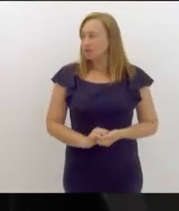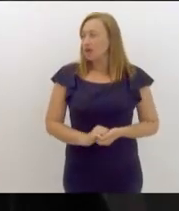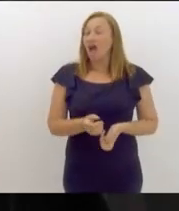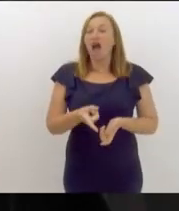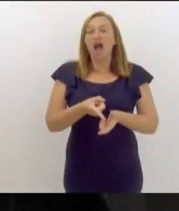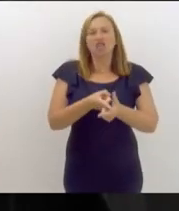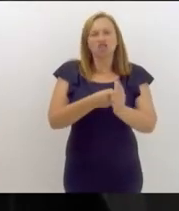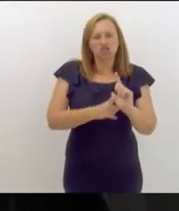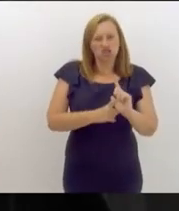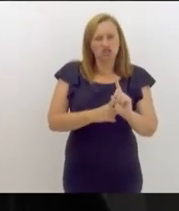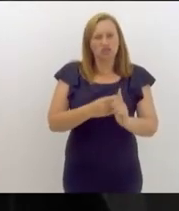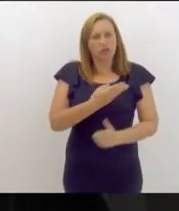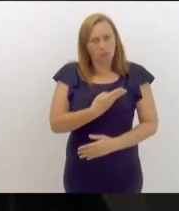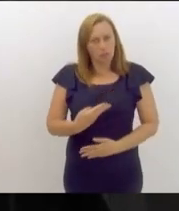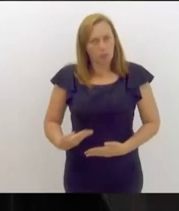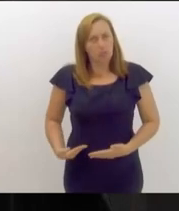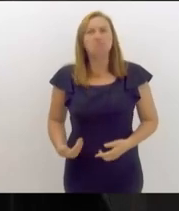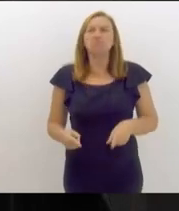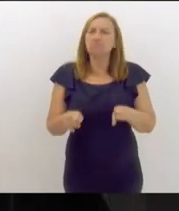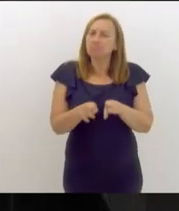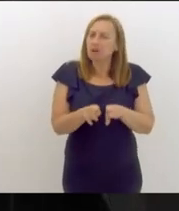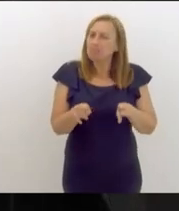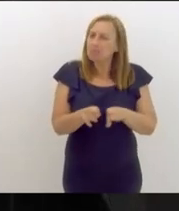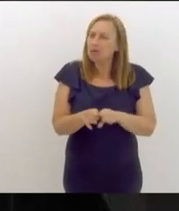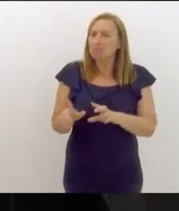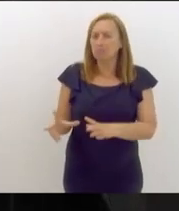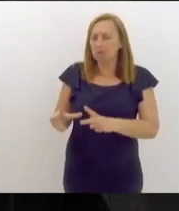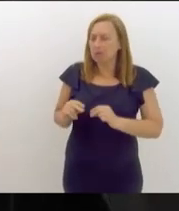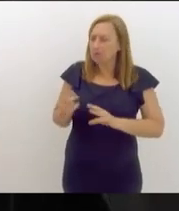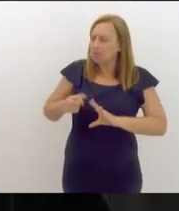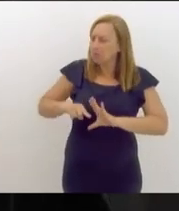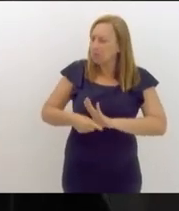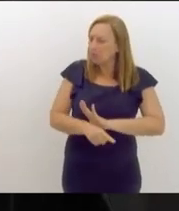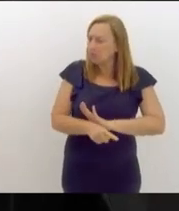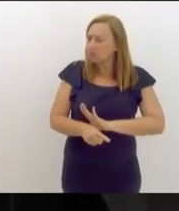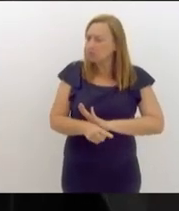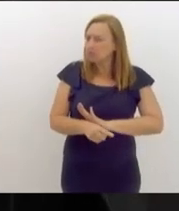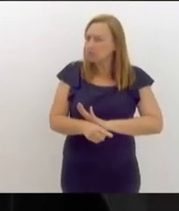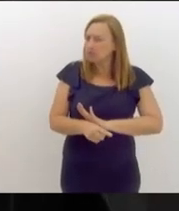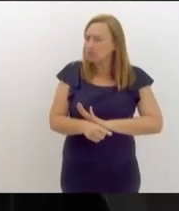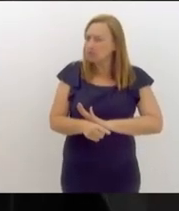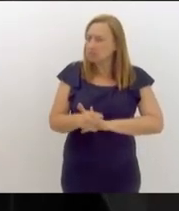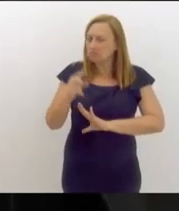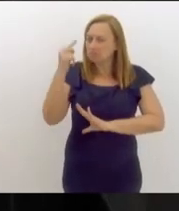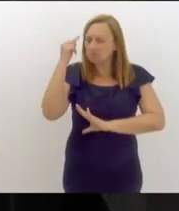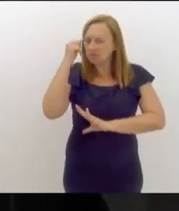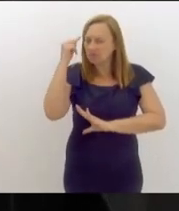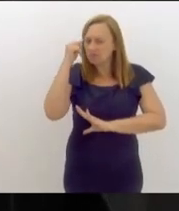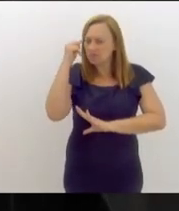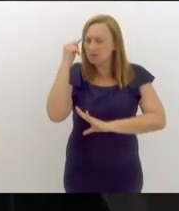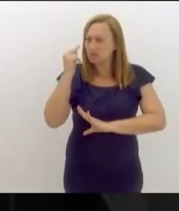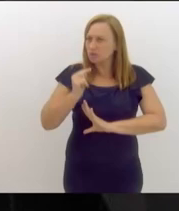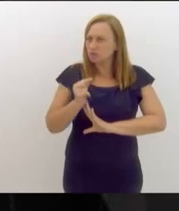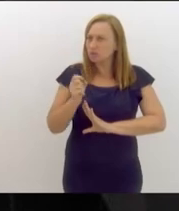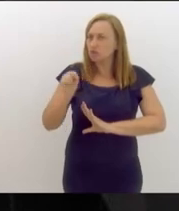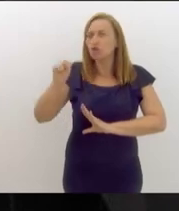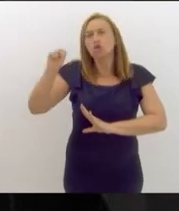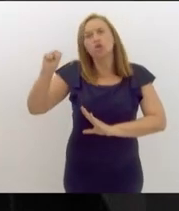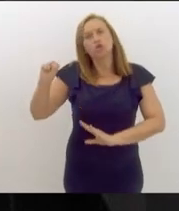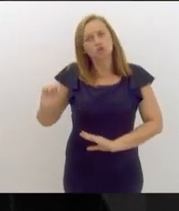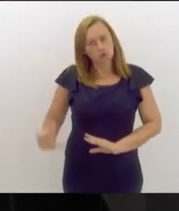dívida pública Também merece profunda reflexão Sul e